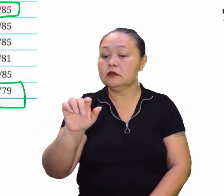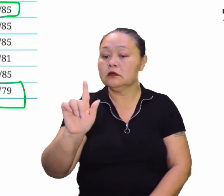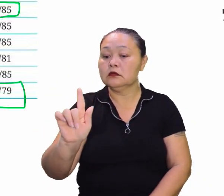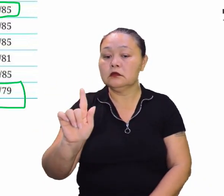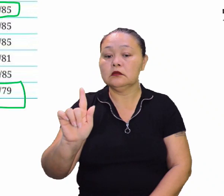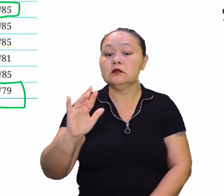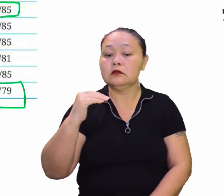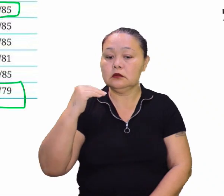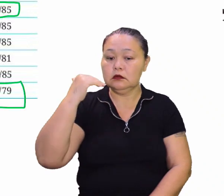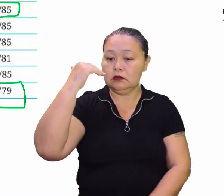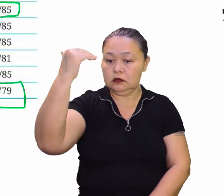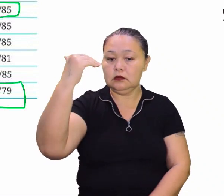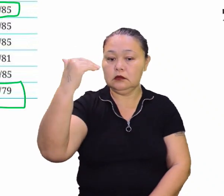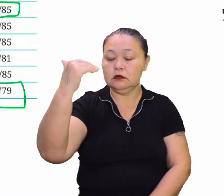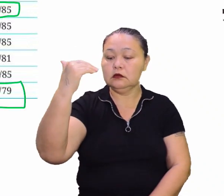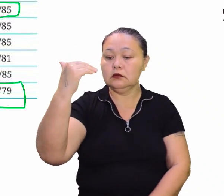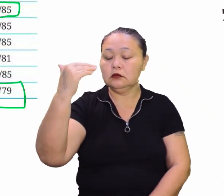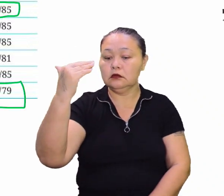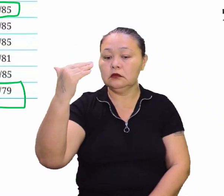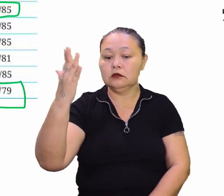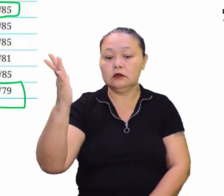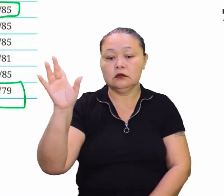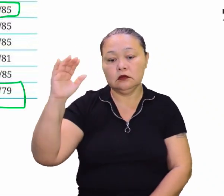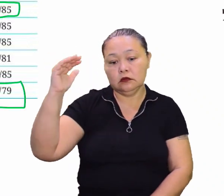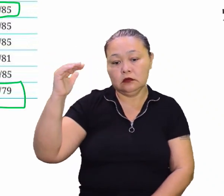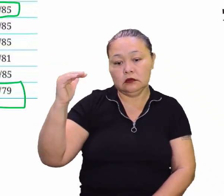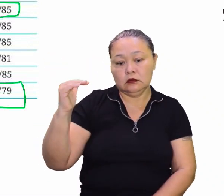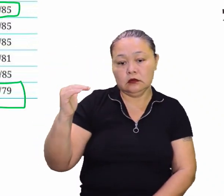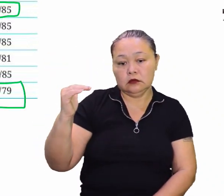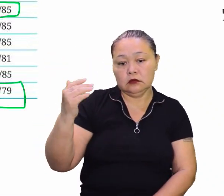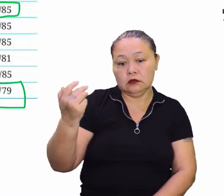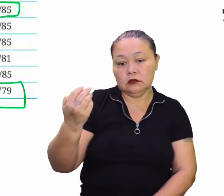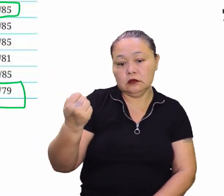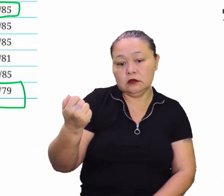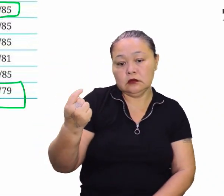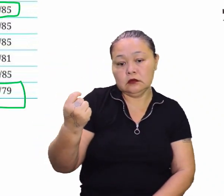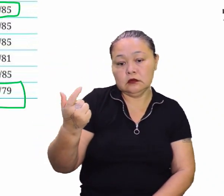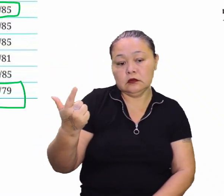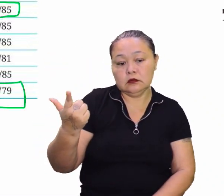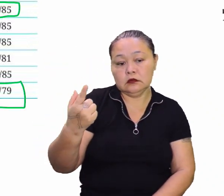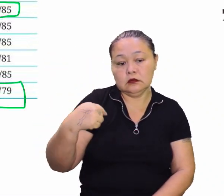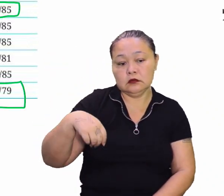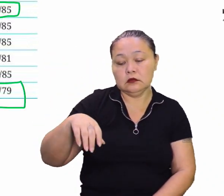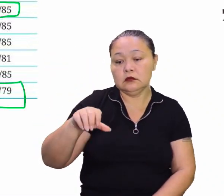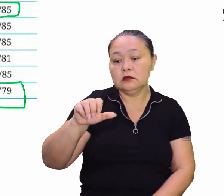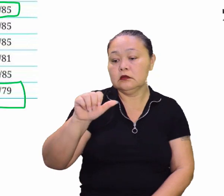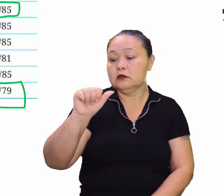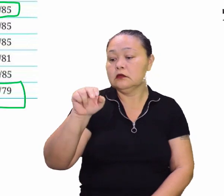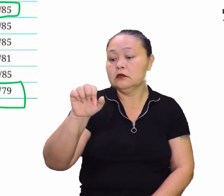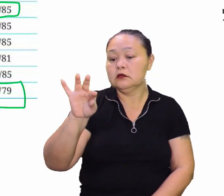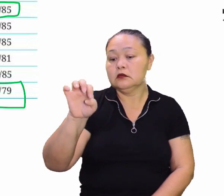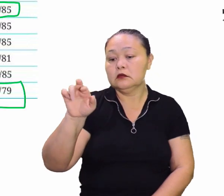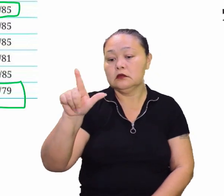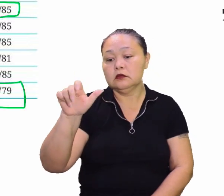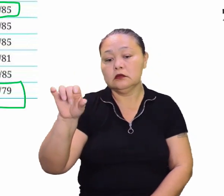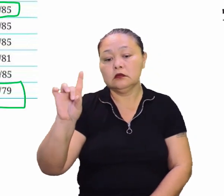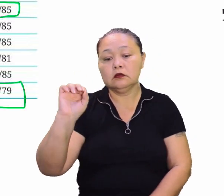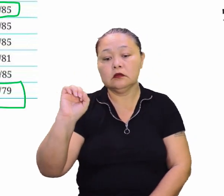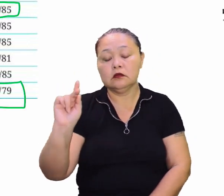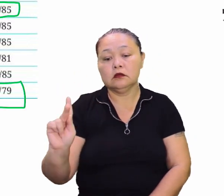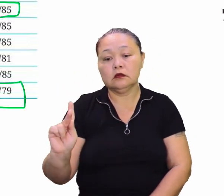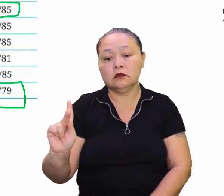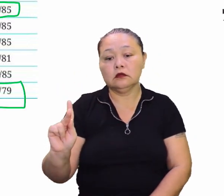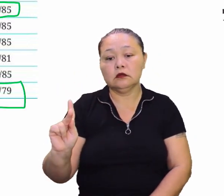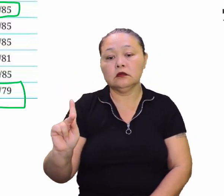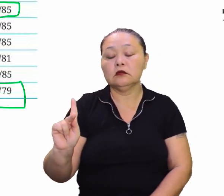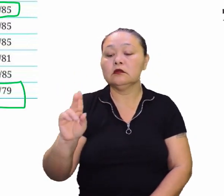país desenvolvido. Da Austrália, olha lá, ó, quase equiparado da Austrália. Ok?